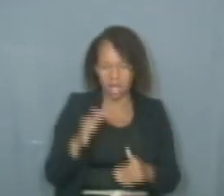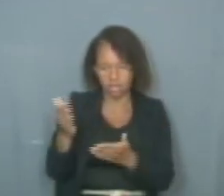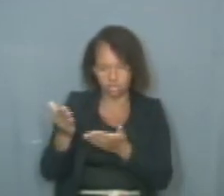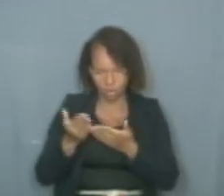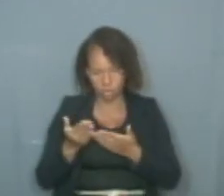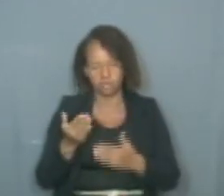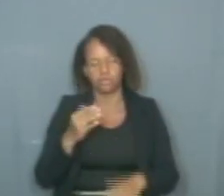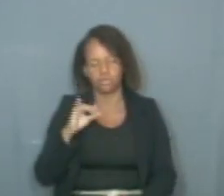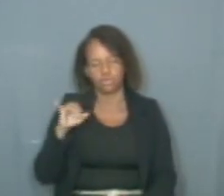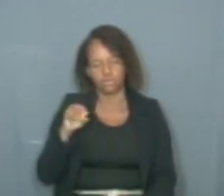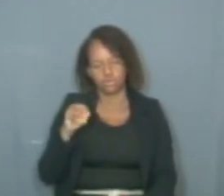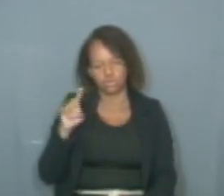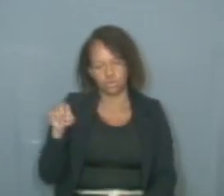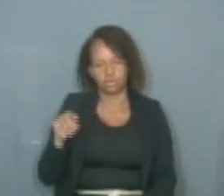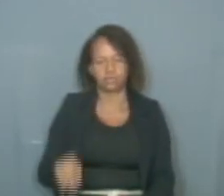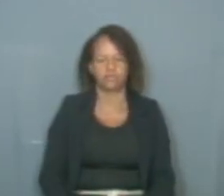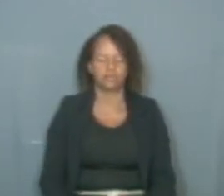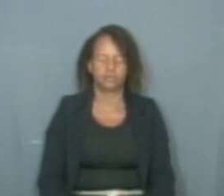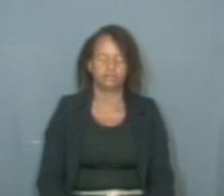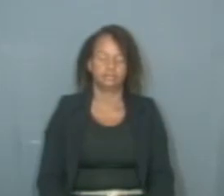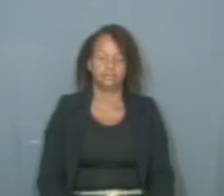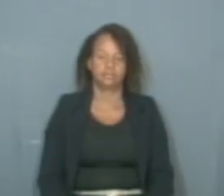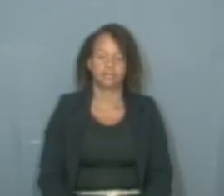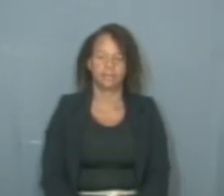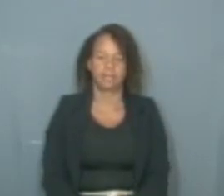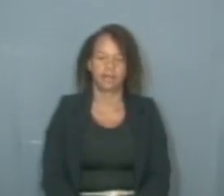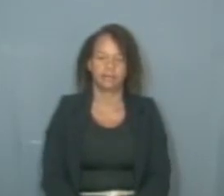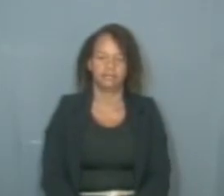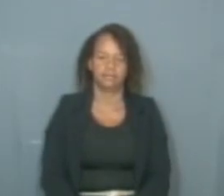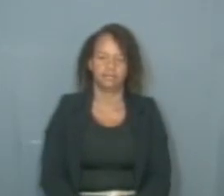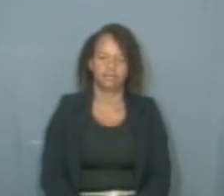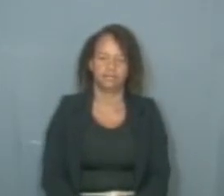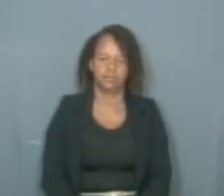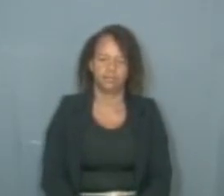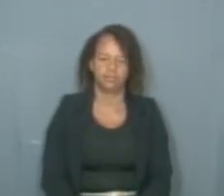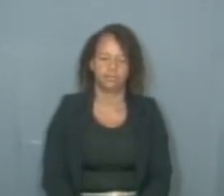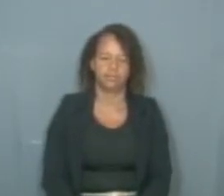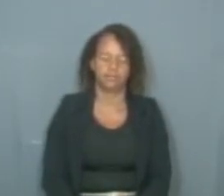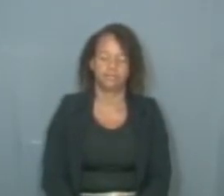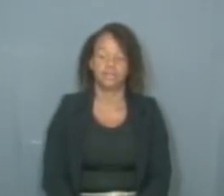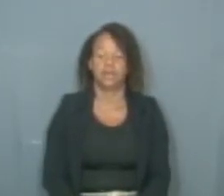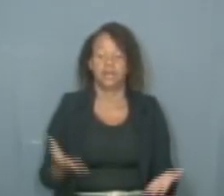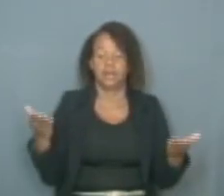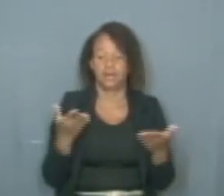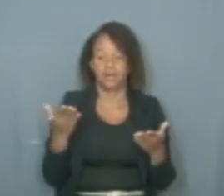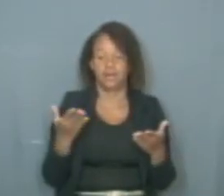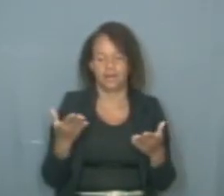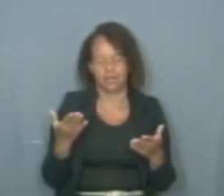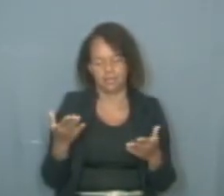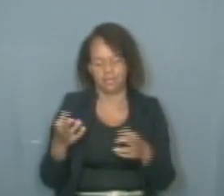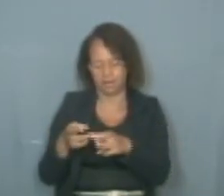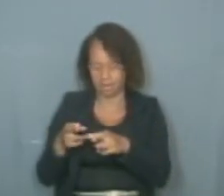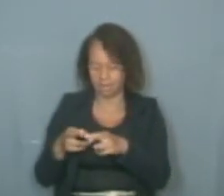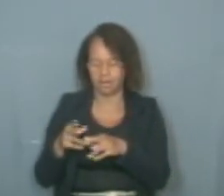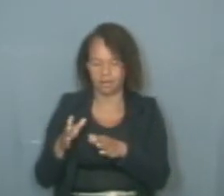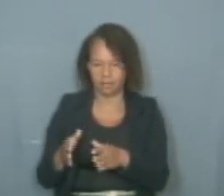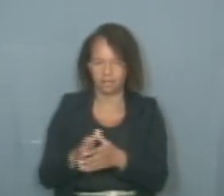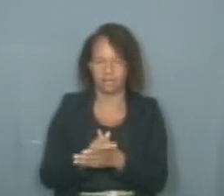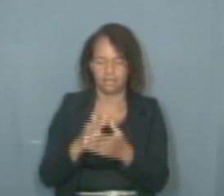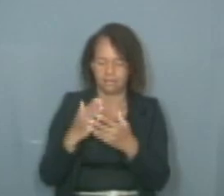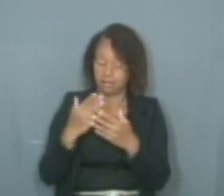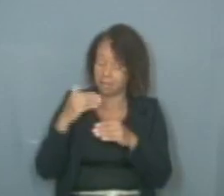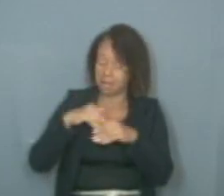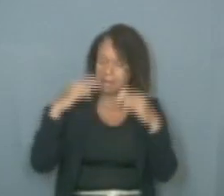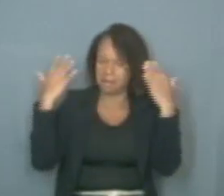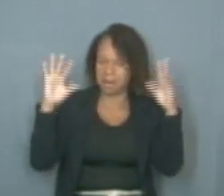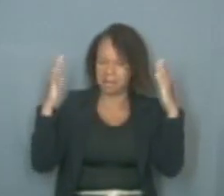chamo Jô. Obrigada, senhora, Nada. para esclarecer. Senhoras e senhores, eu fiz agora a defesa, né, do voto de